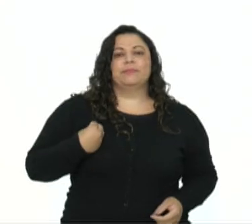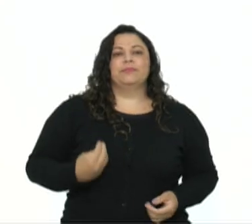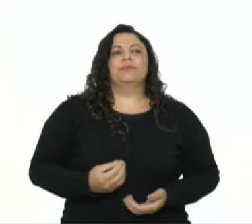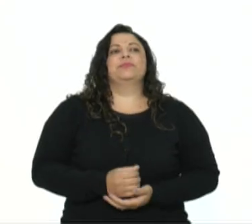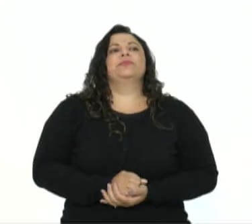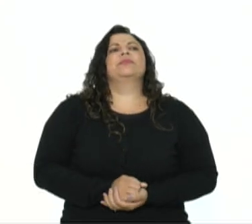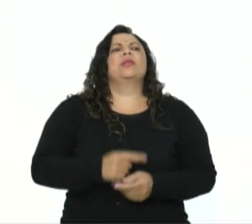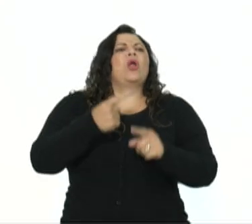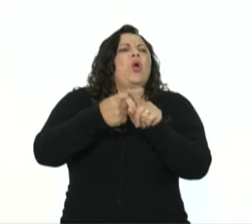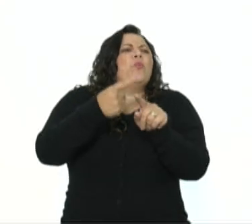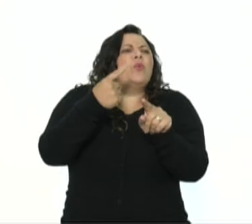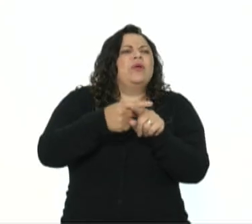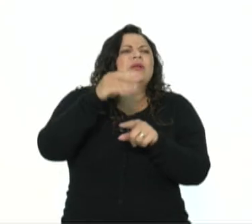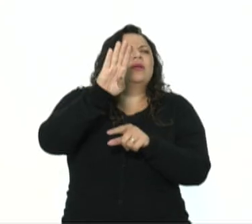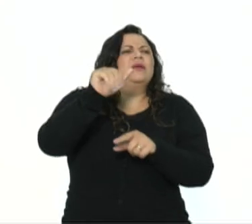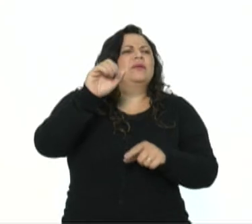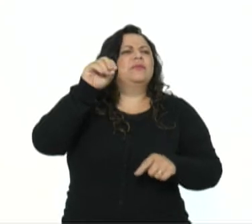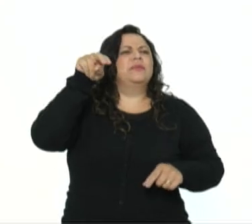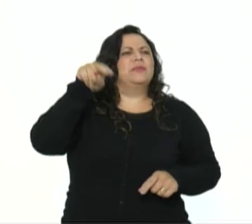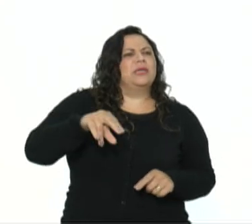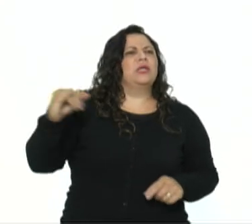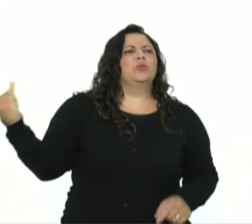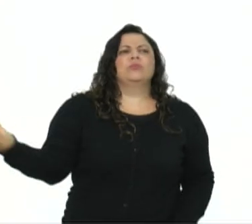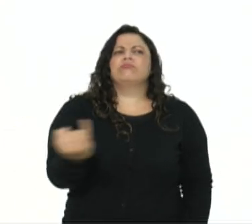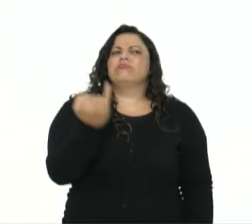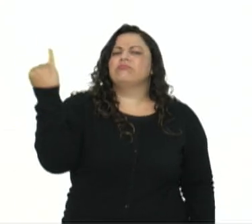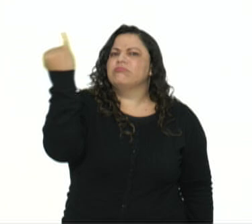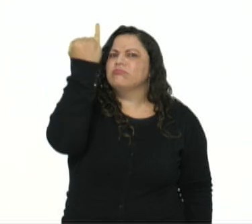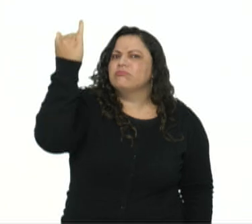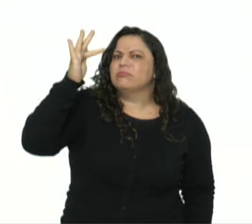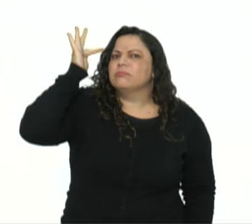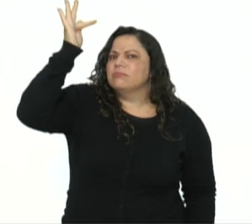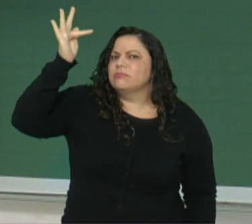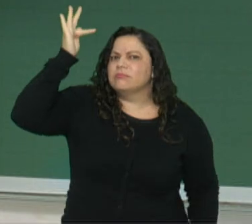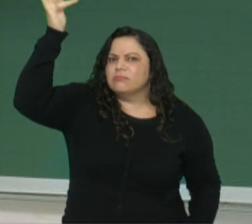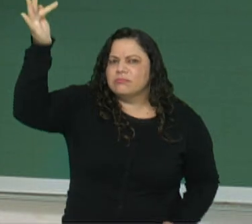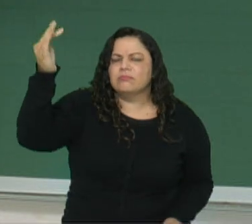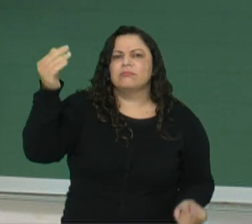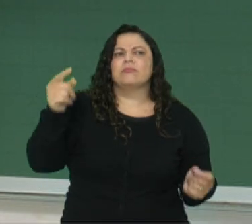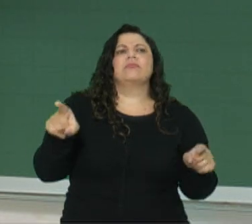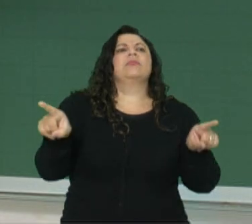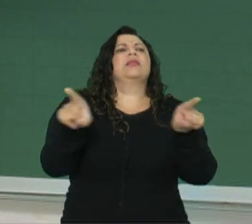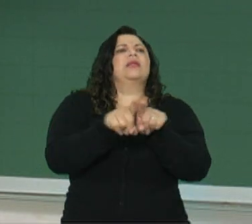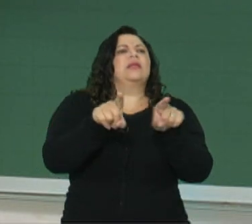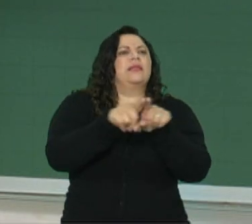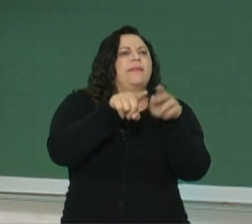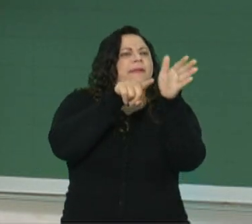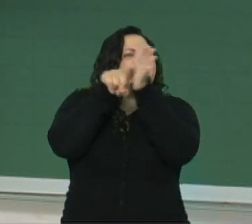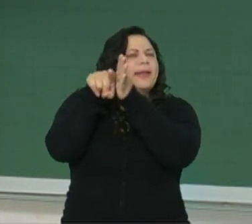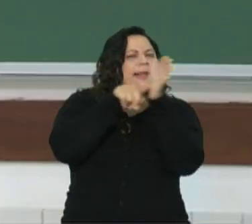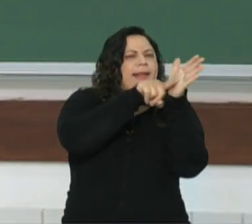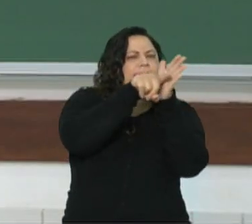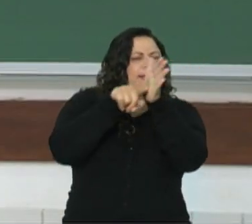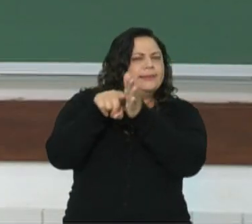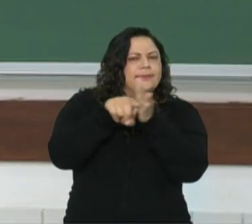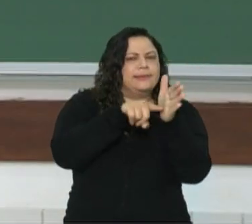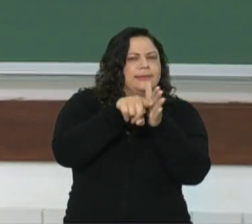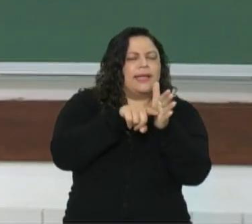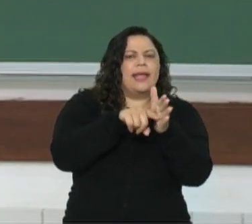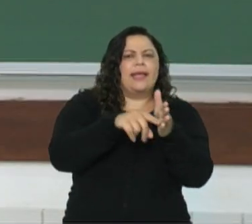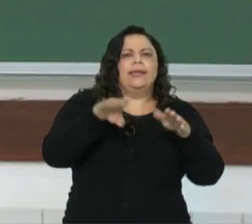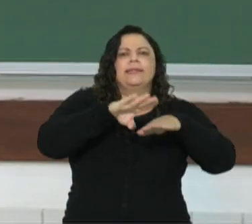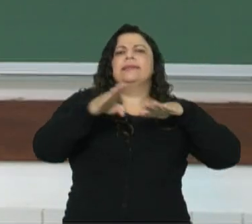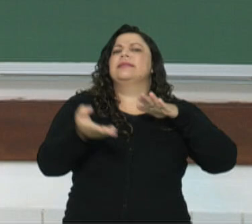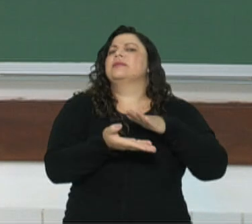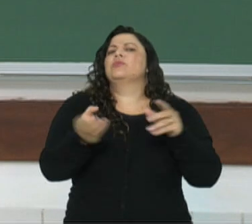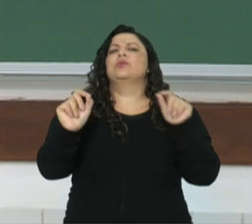que Francis Bacon foi tão importante para a filosofia e para a ciência moderna? Aguarde